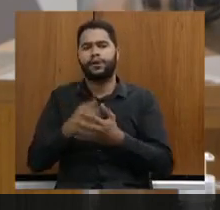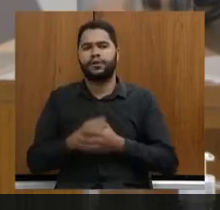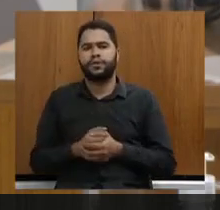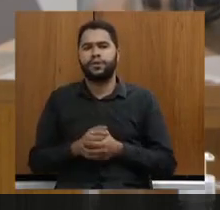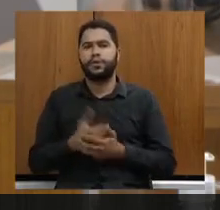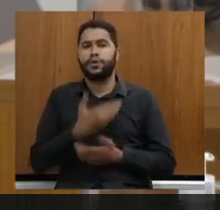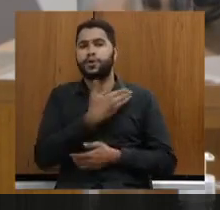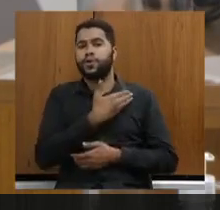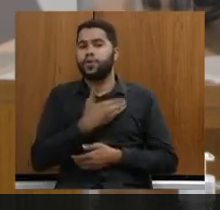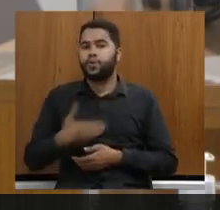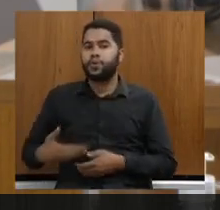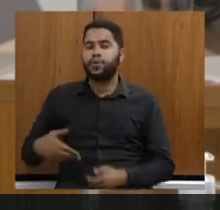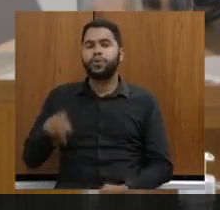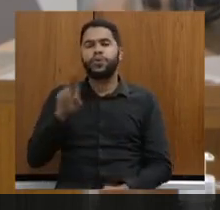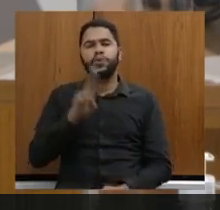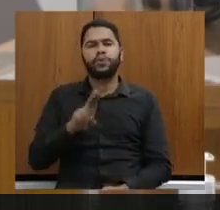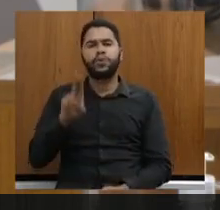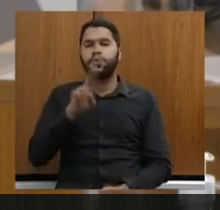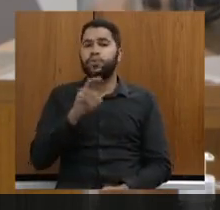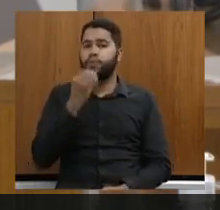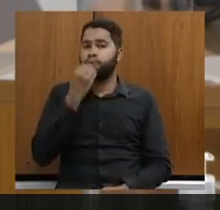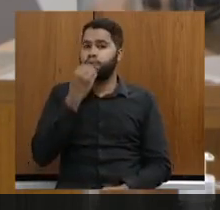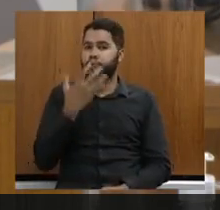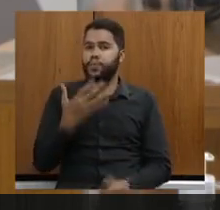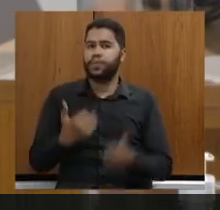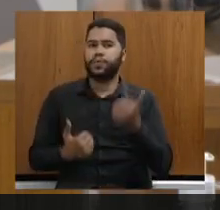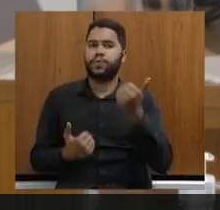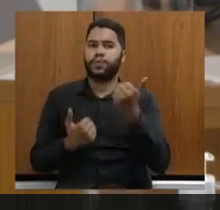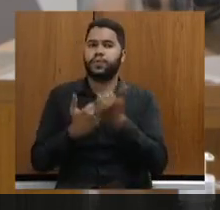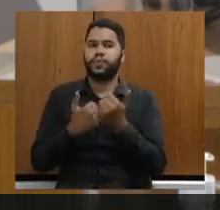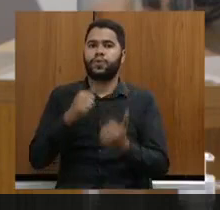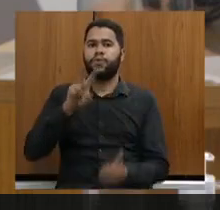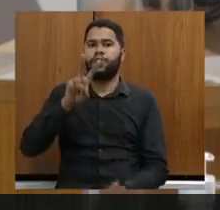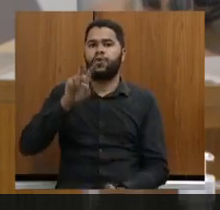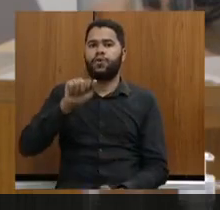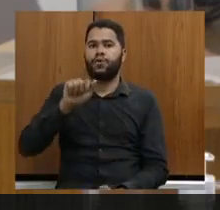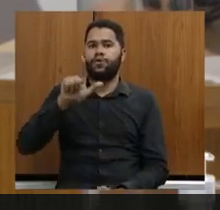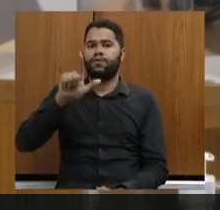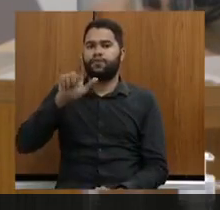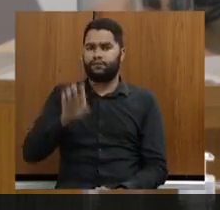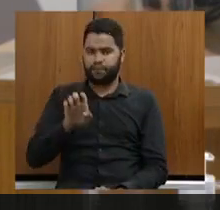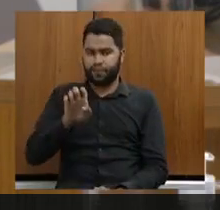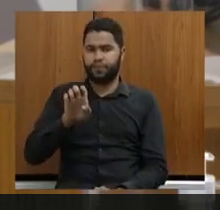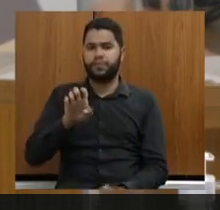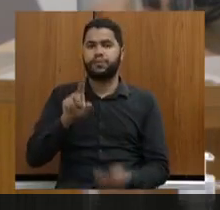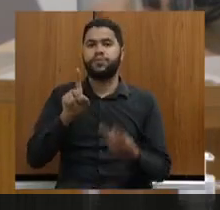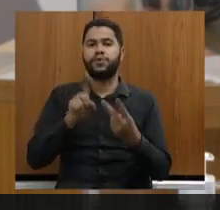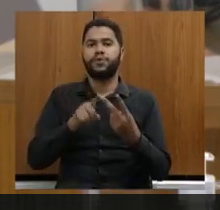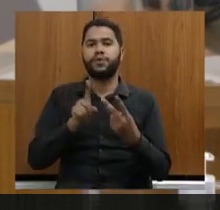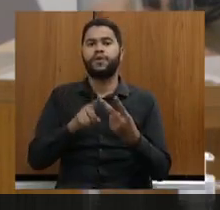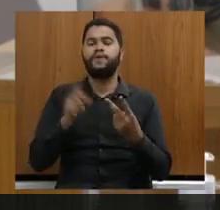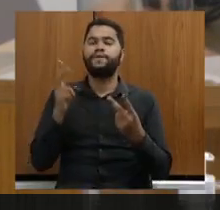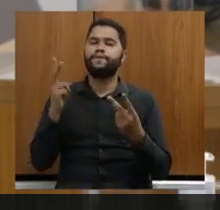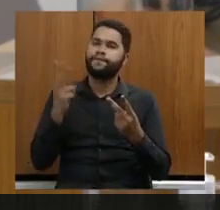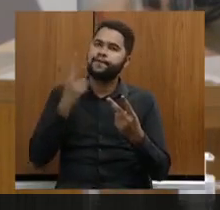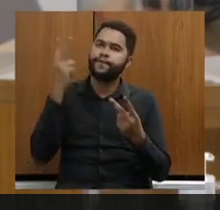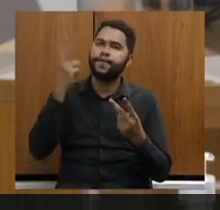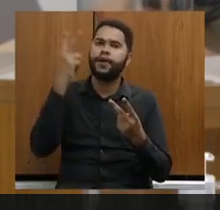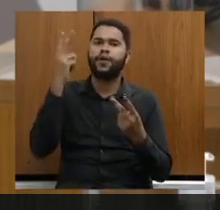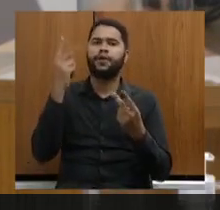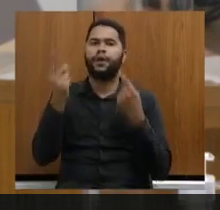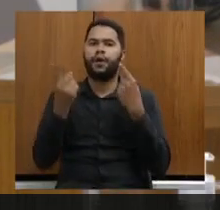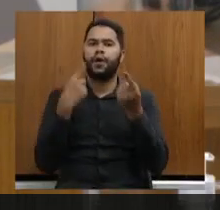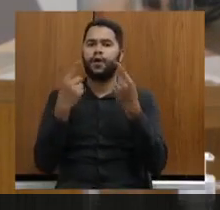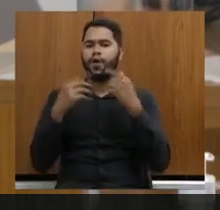o governo utilizou muito bem os recursos da vale nesse acordo e valorizou as